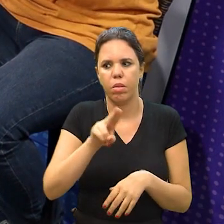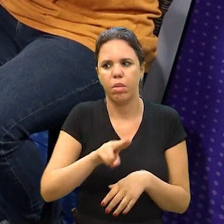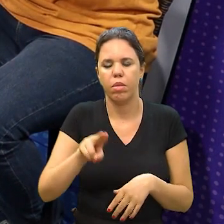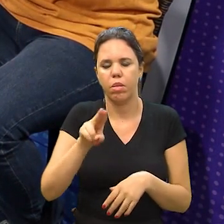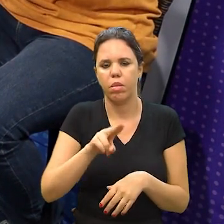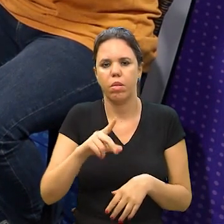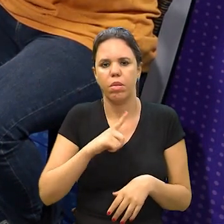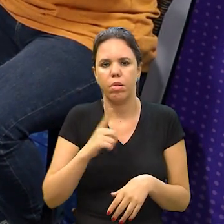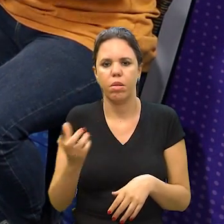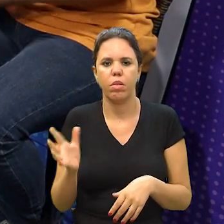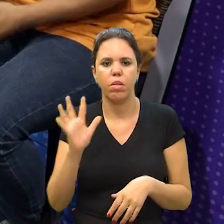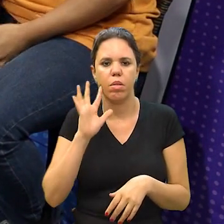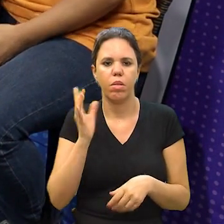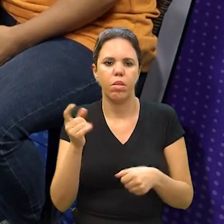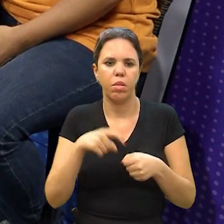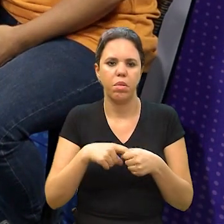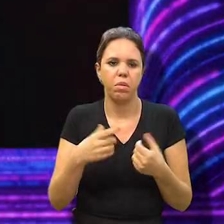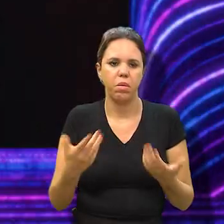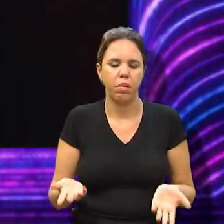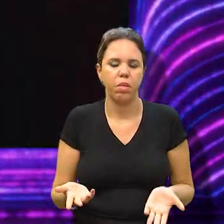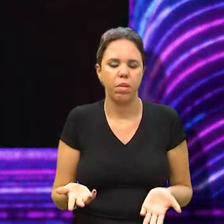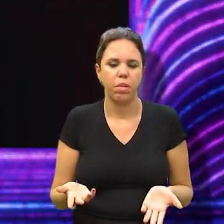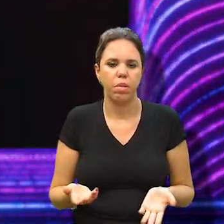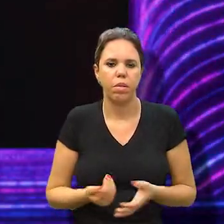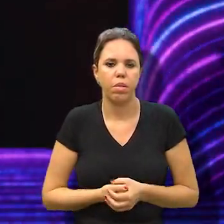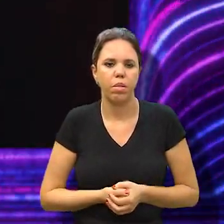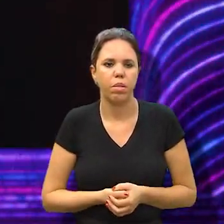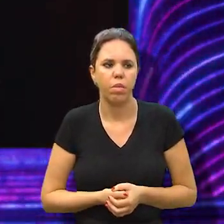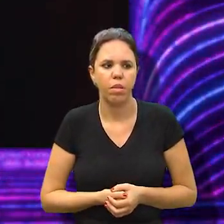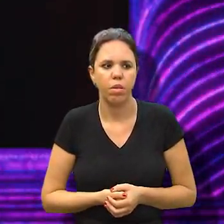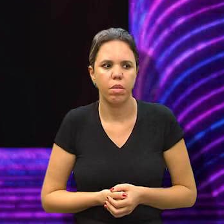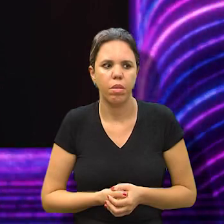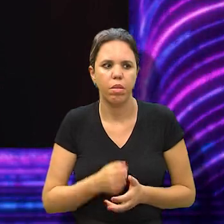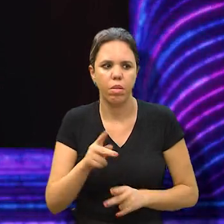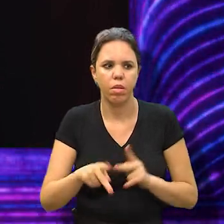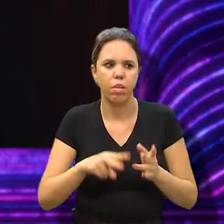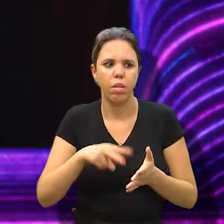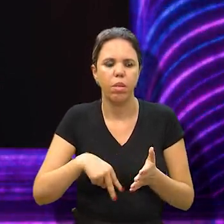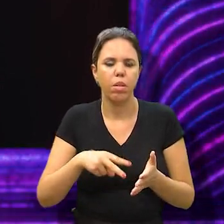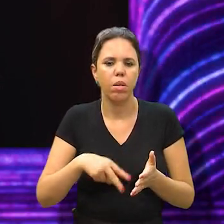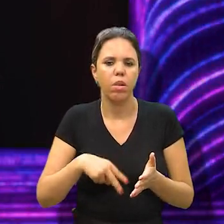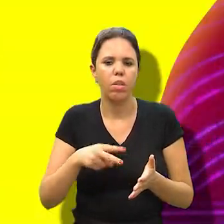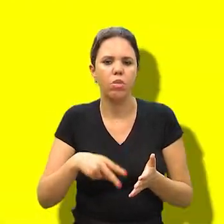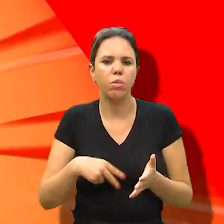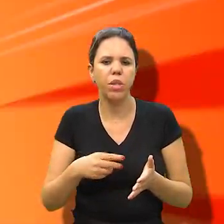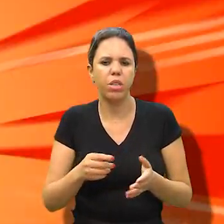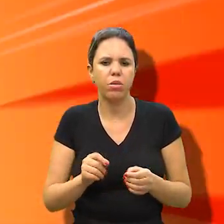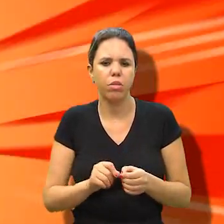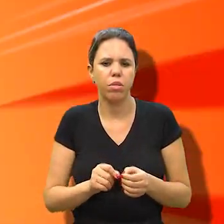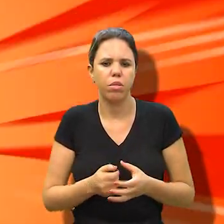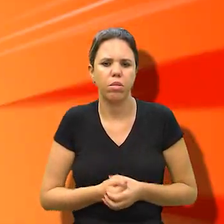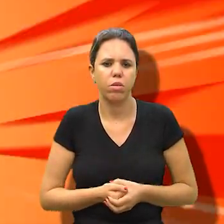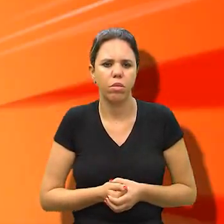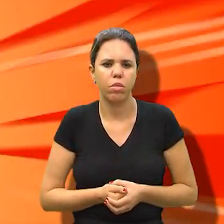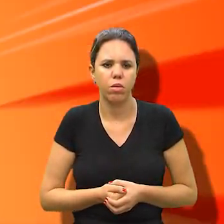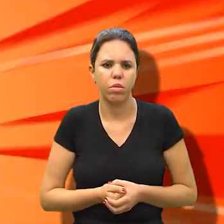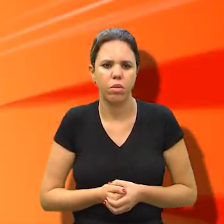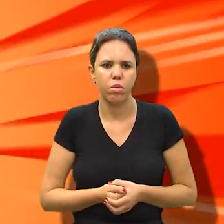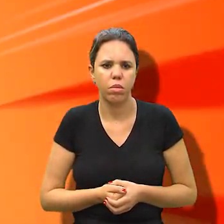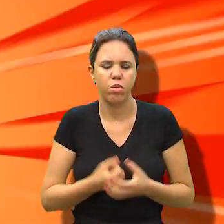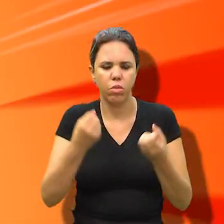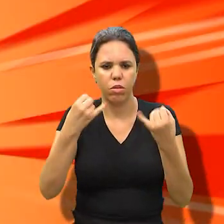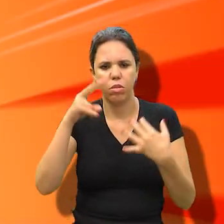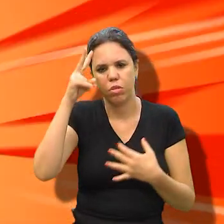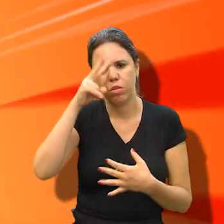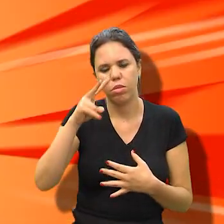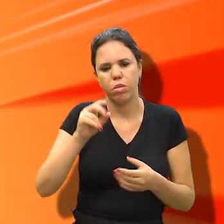usando para ter esse retorno? Então, muitos leitores meus estão, comentando